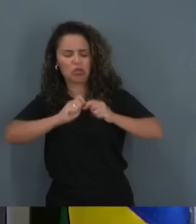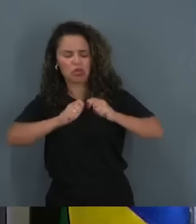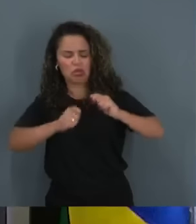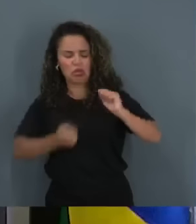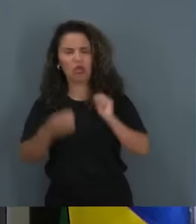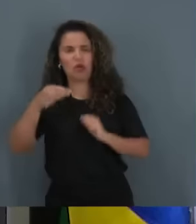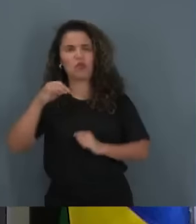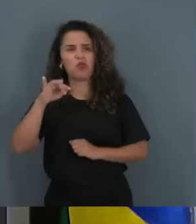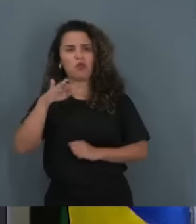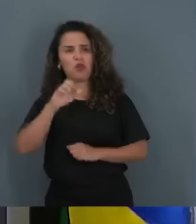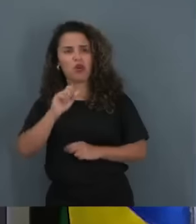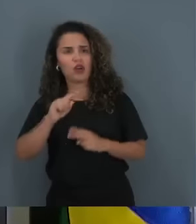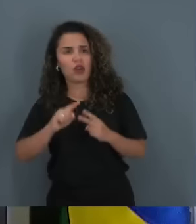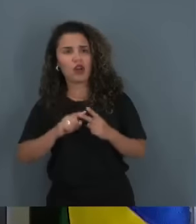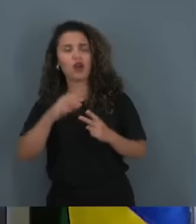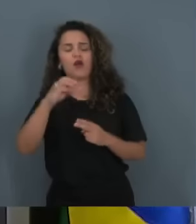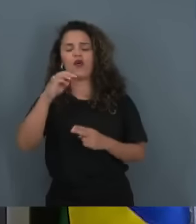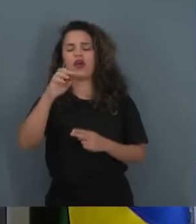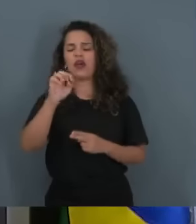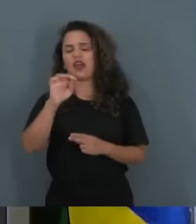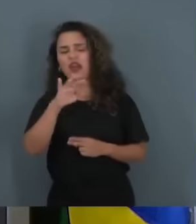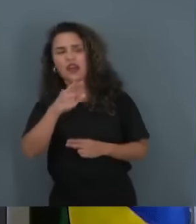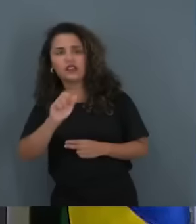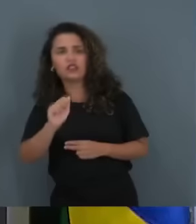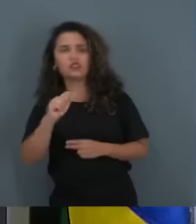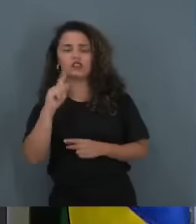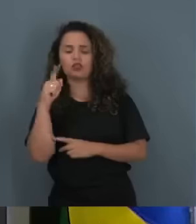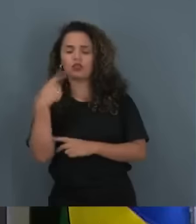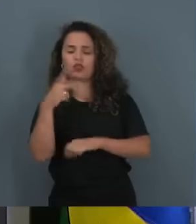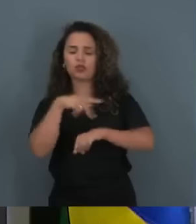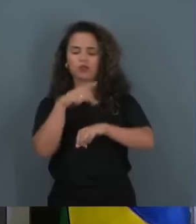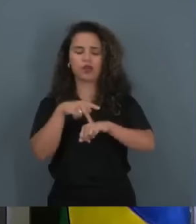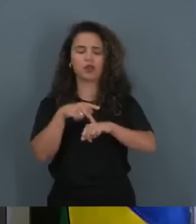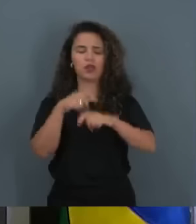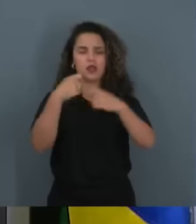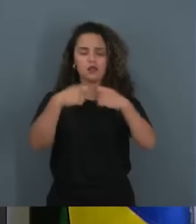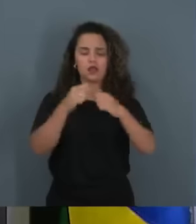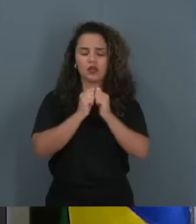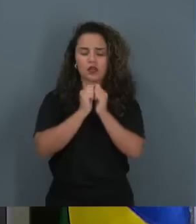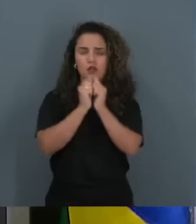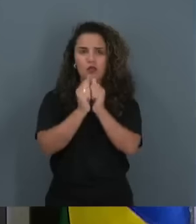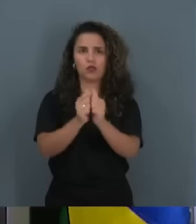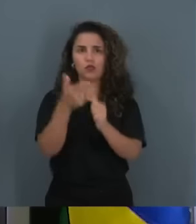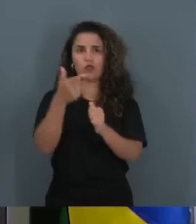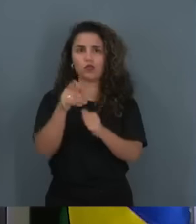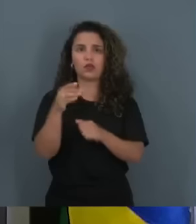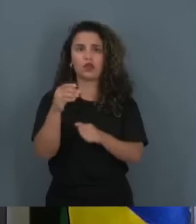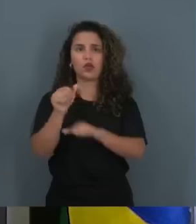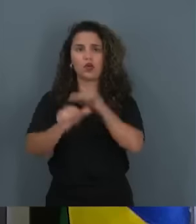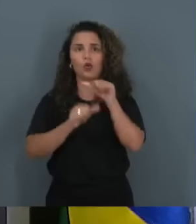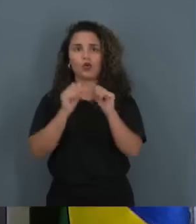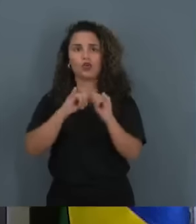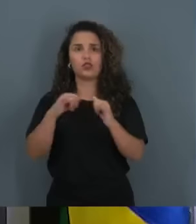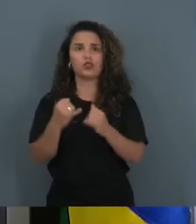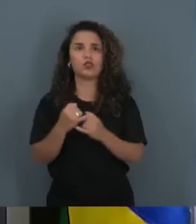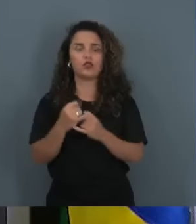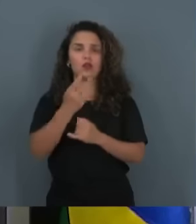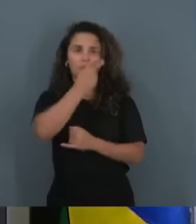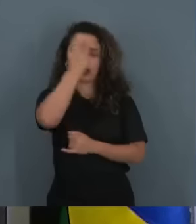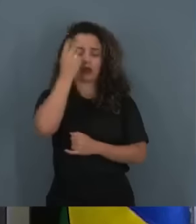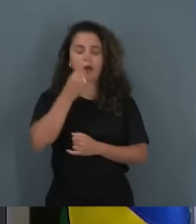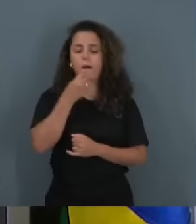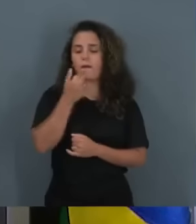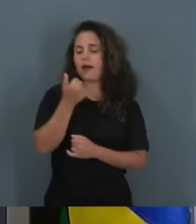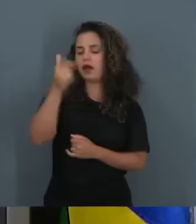moral, ética em nossa nação e que nós precisamos juntos, não tem outro jeito. As pessoas de bem desse